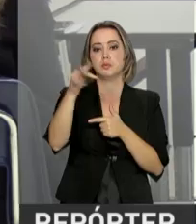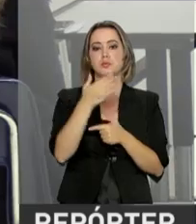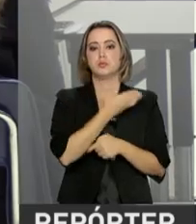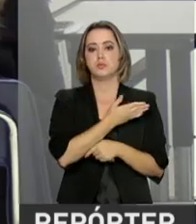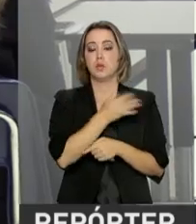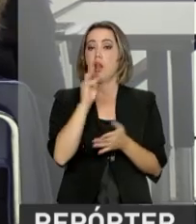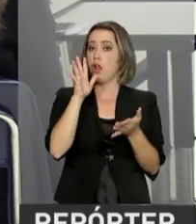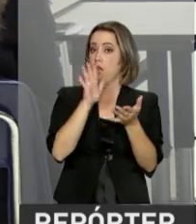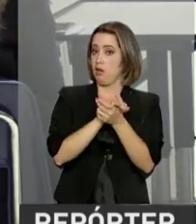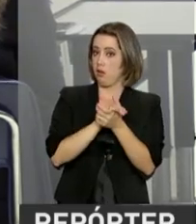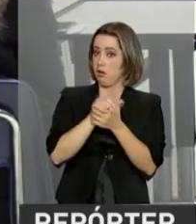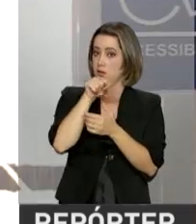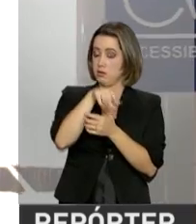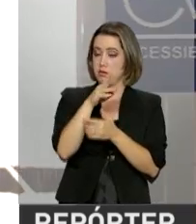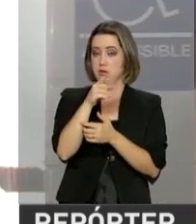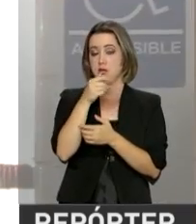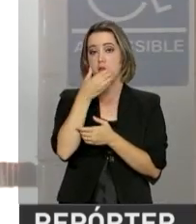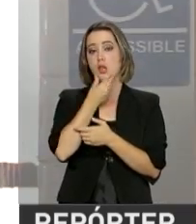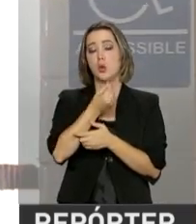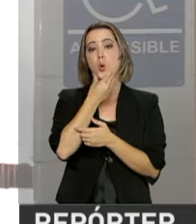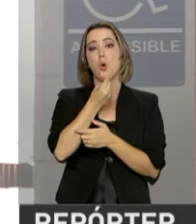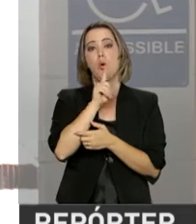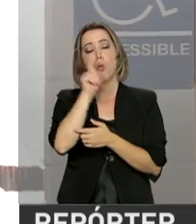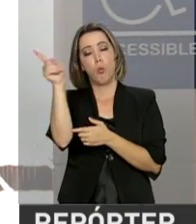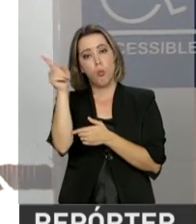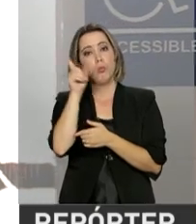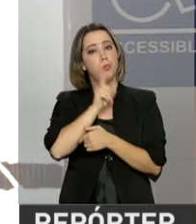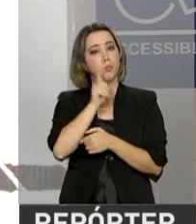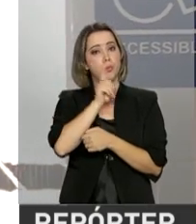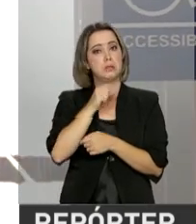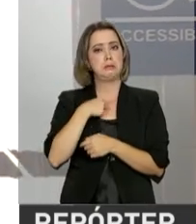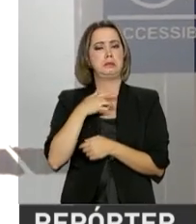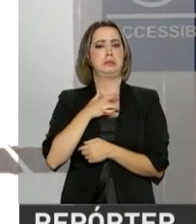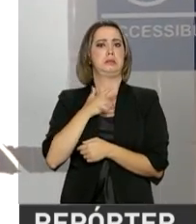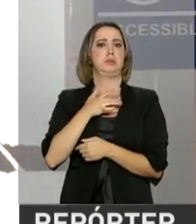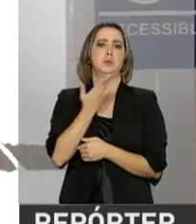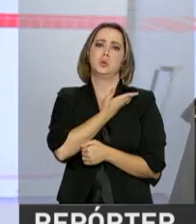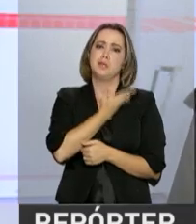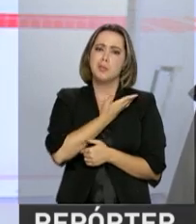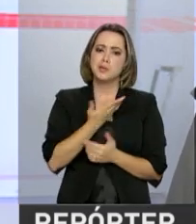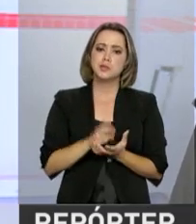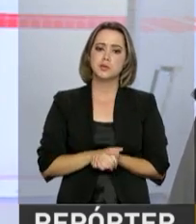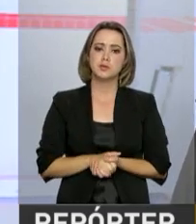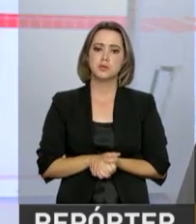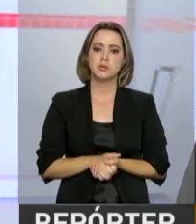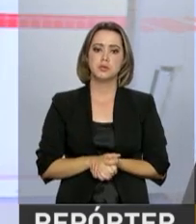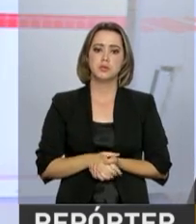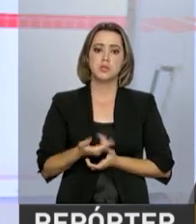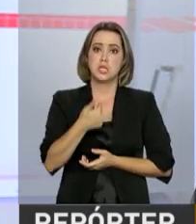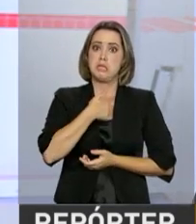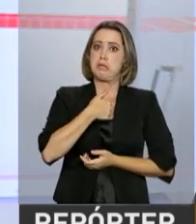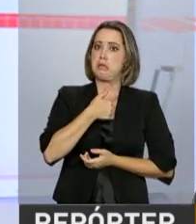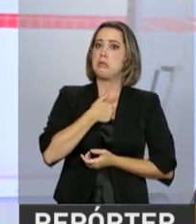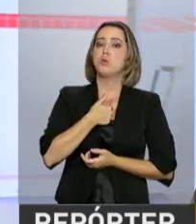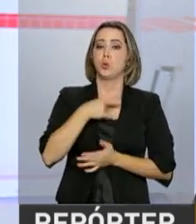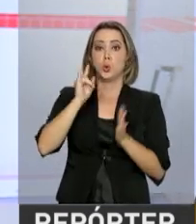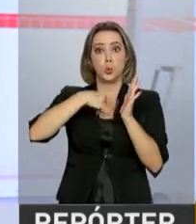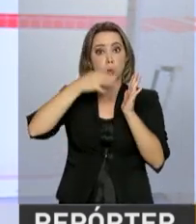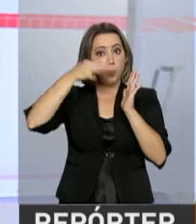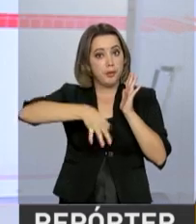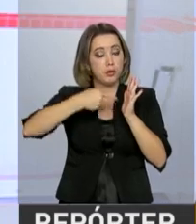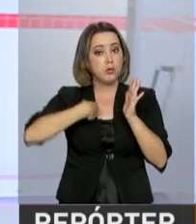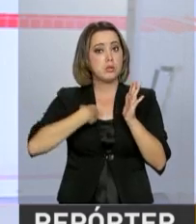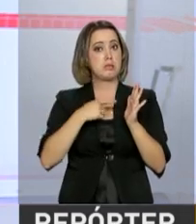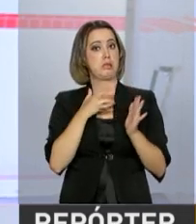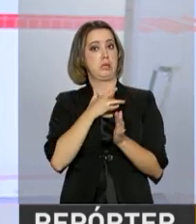sua situação está regular, mas mesmo assim ela tem medo pelos amigos. Até eu, que tenho green card, tenho uma situação mais segura também,